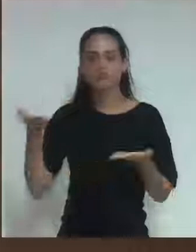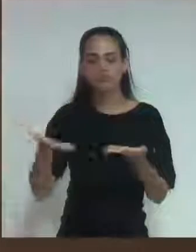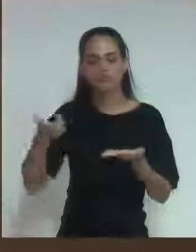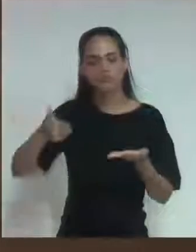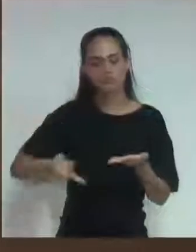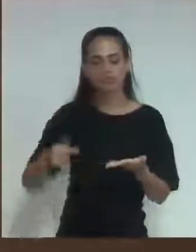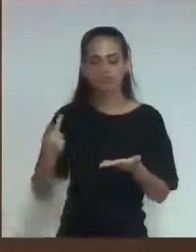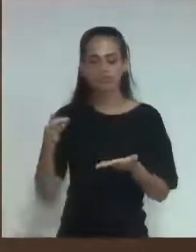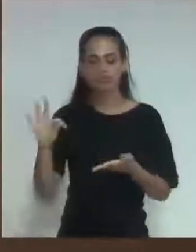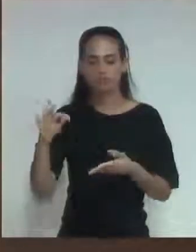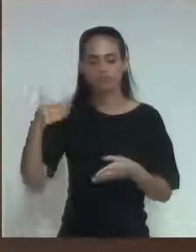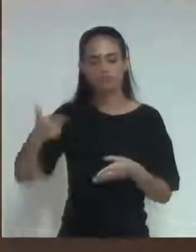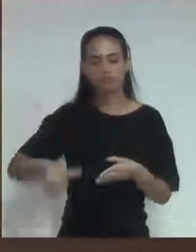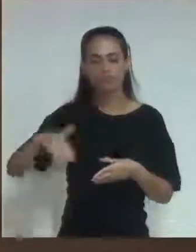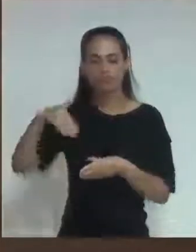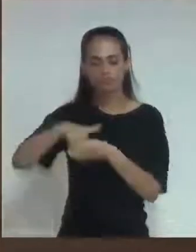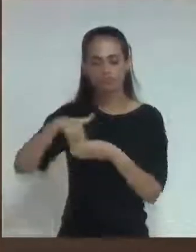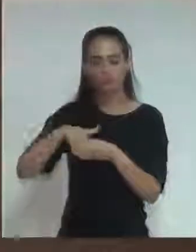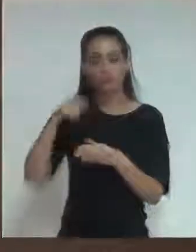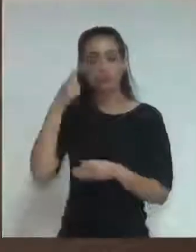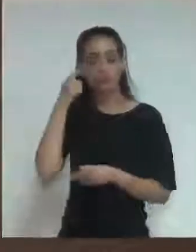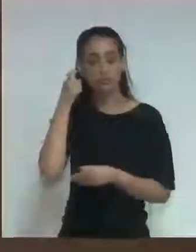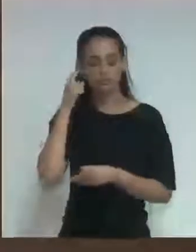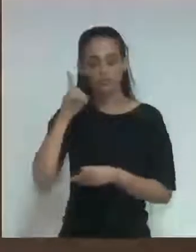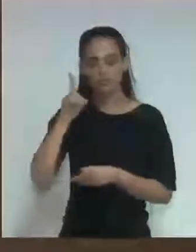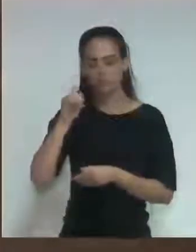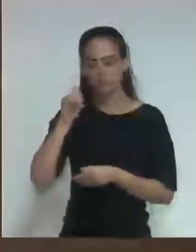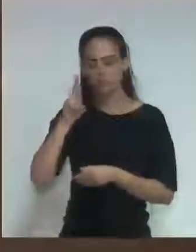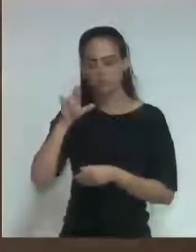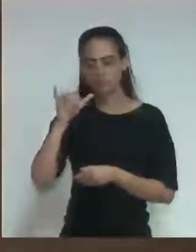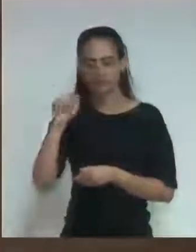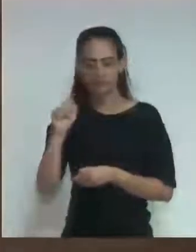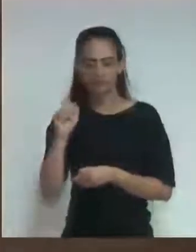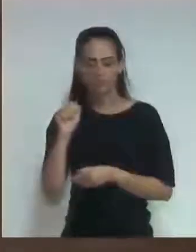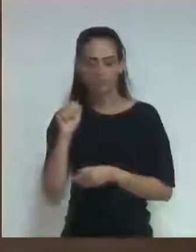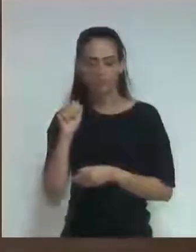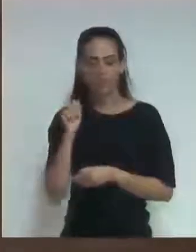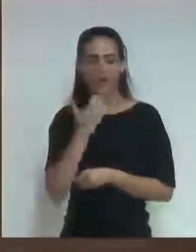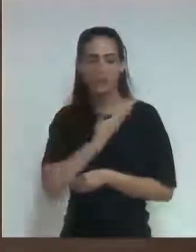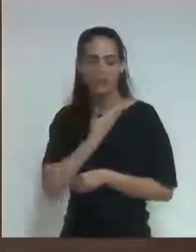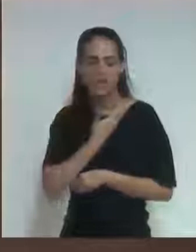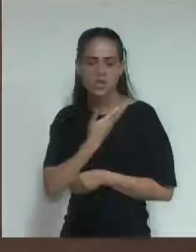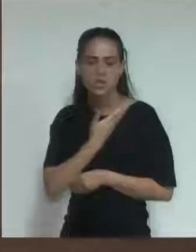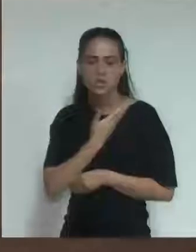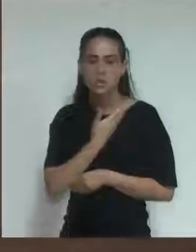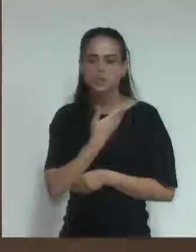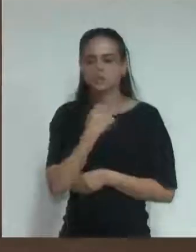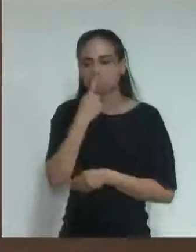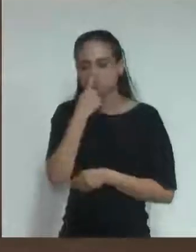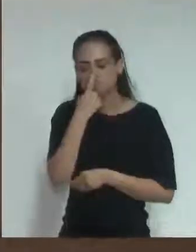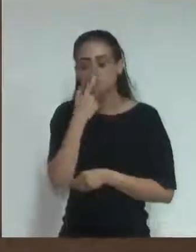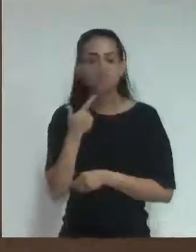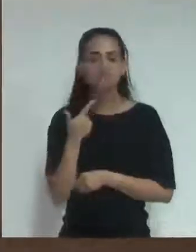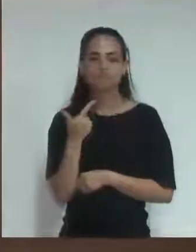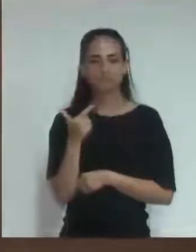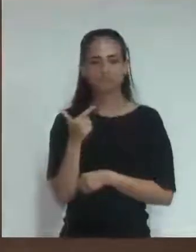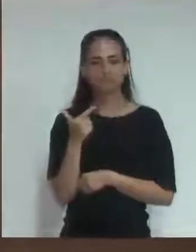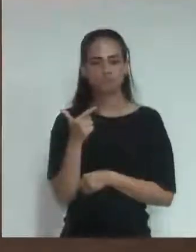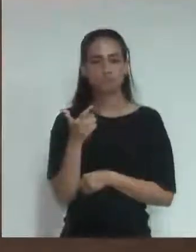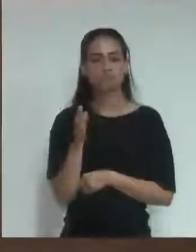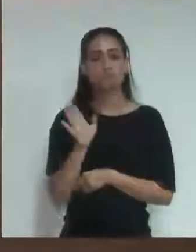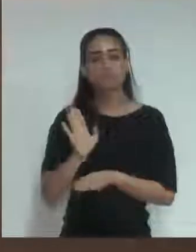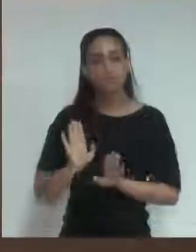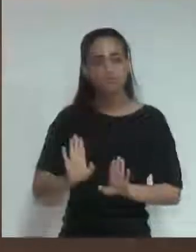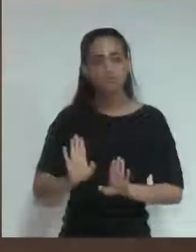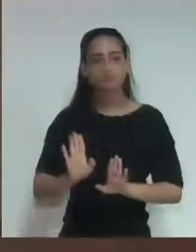novamente. Mas eu acho ele gostaria de ser amigo pessoal, não tenho simpatia pessoal ao jeito, ao estilo. Mas,